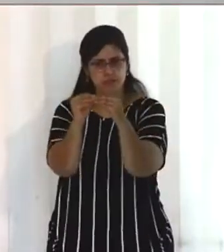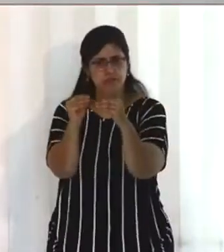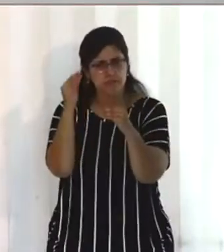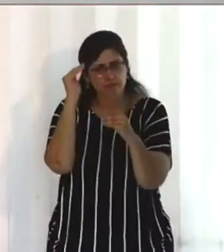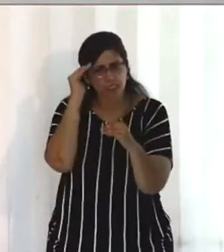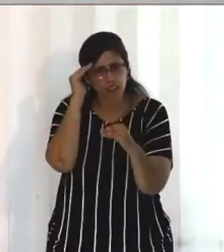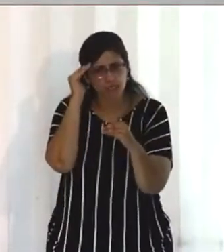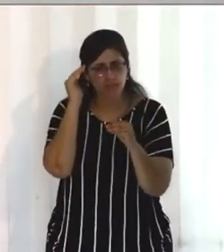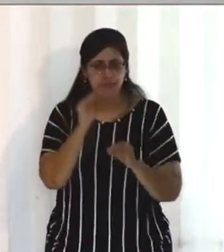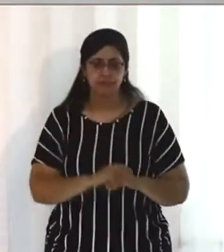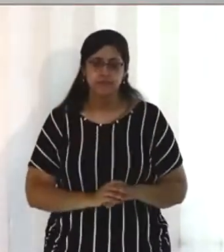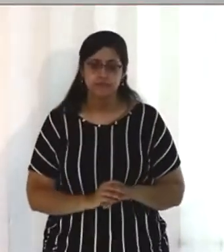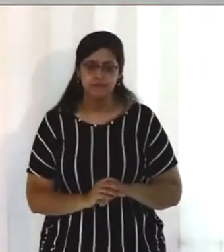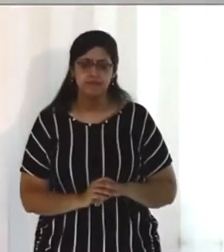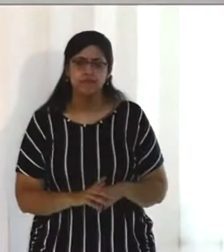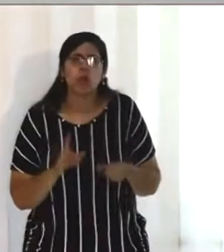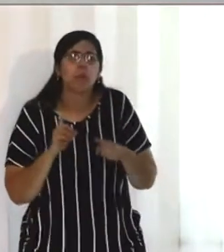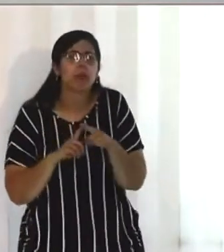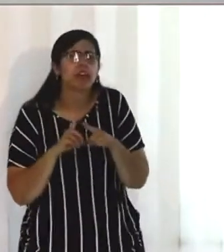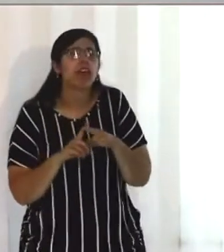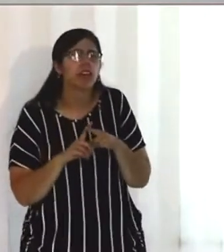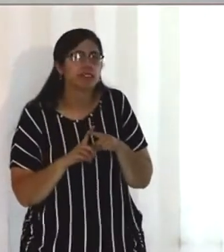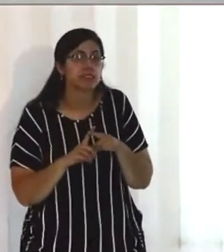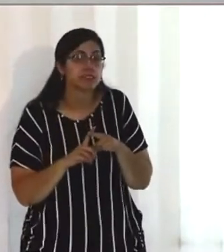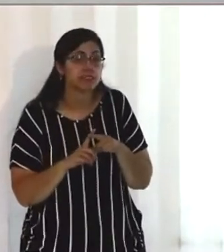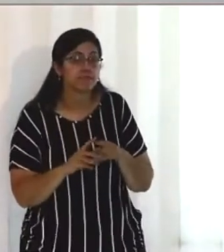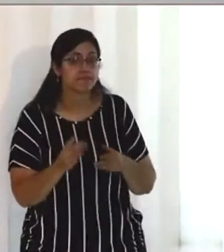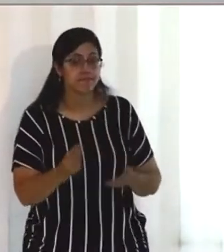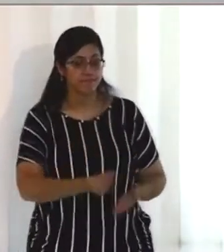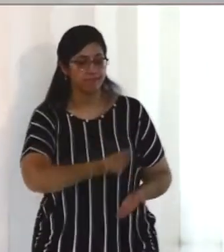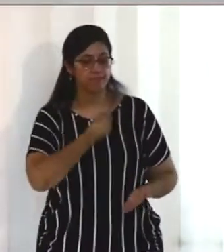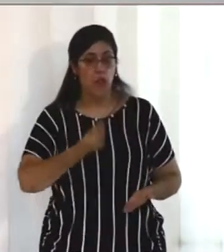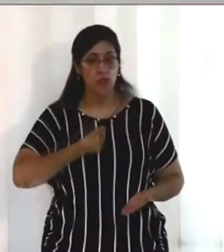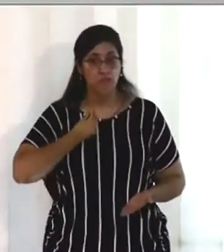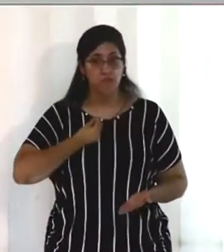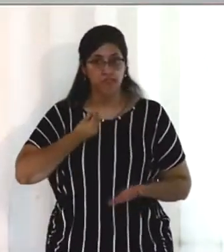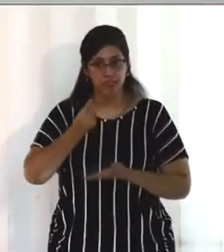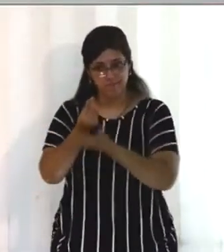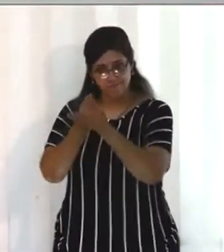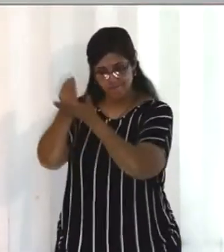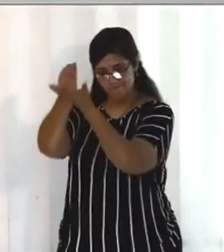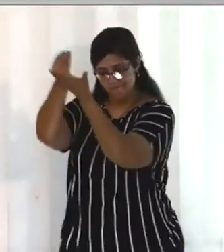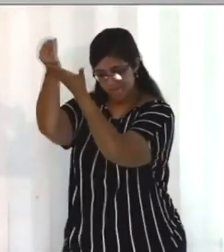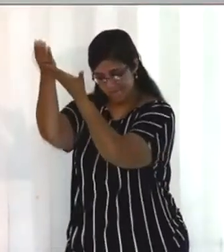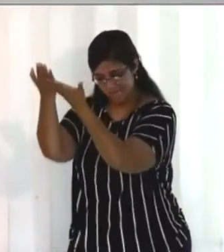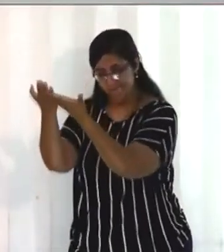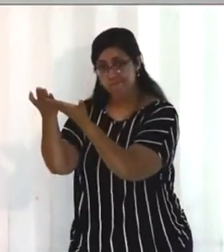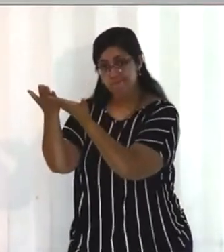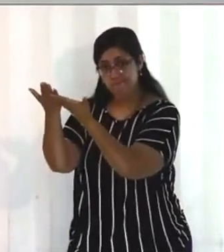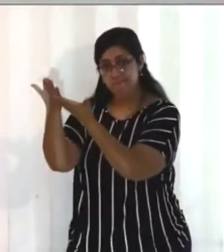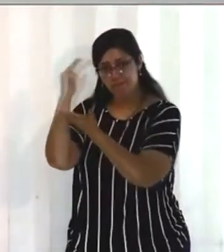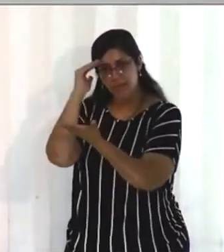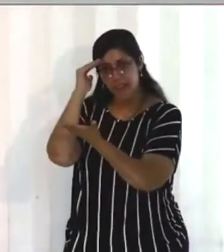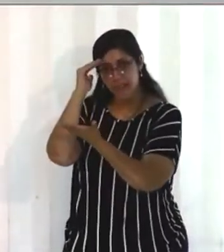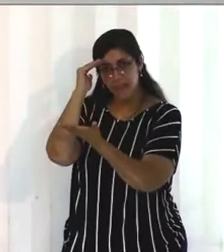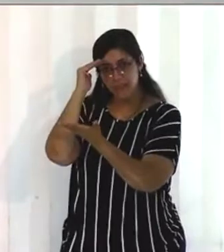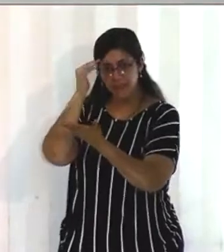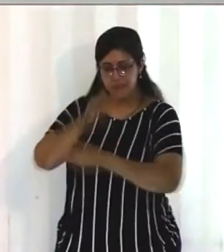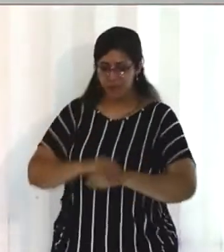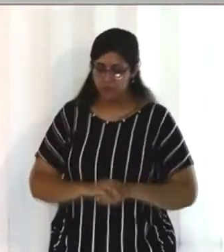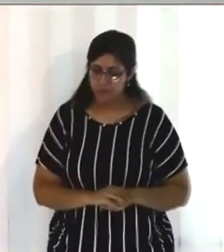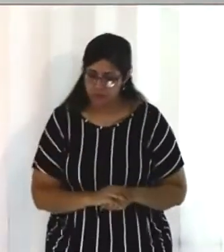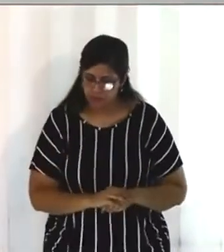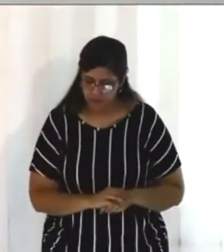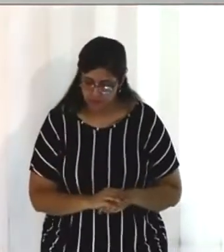palavra é consagração, meus irmãos, que nós falamos no início. A palavra é ofertar. A palavra